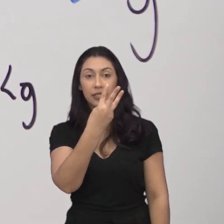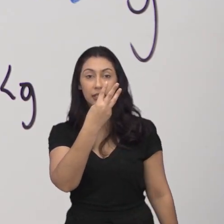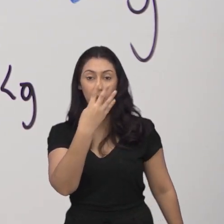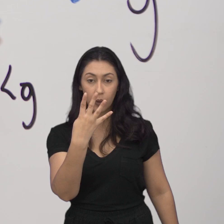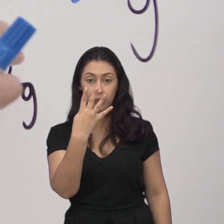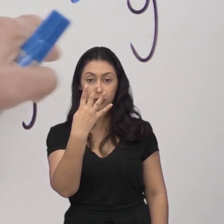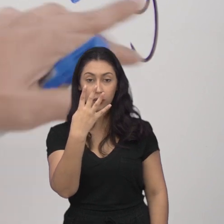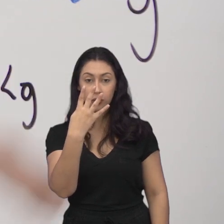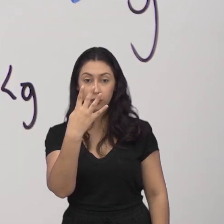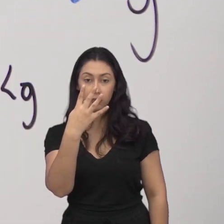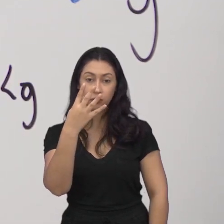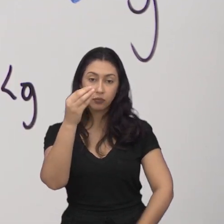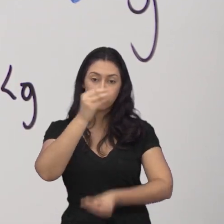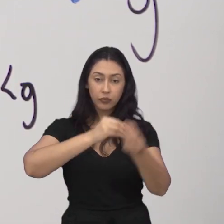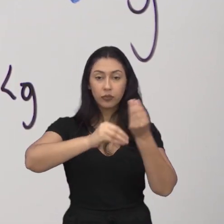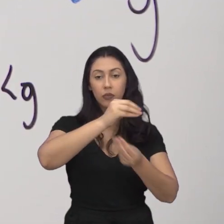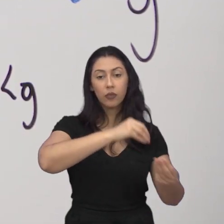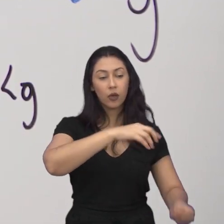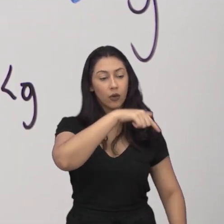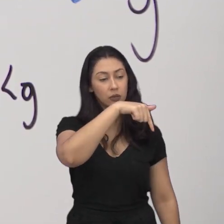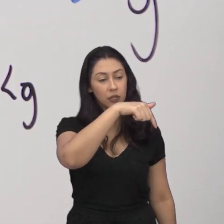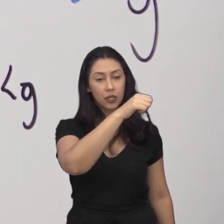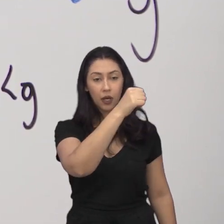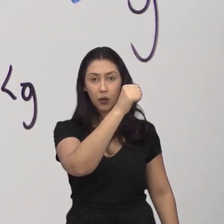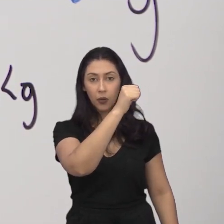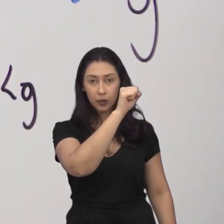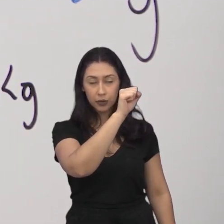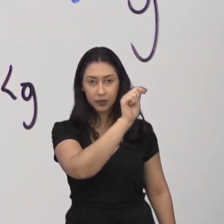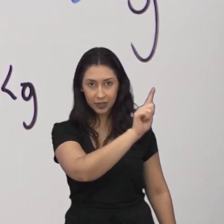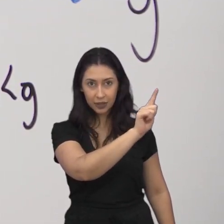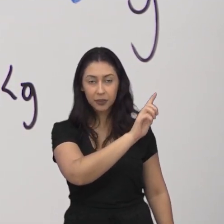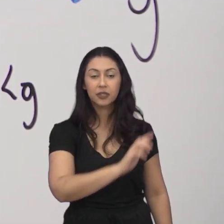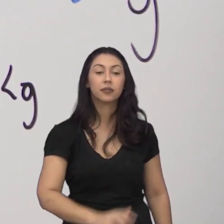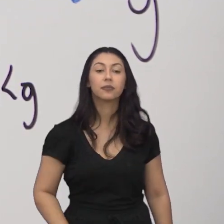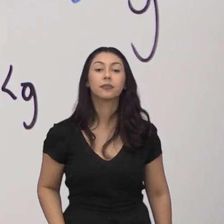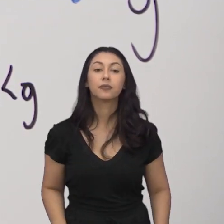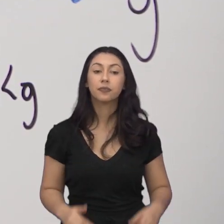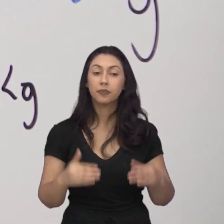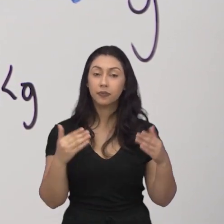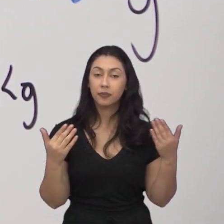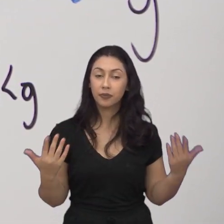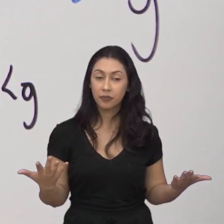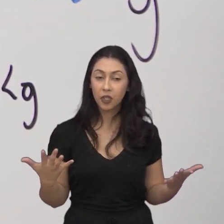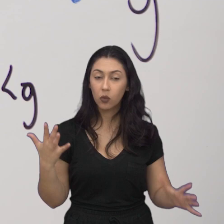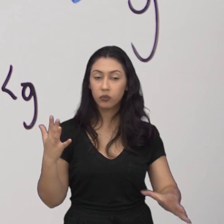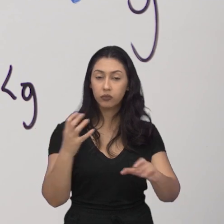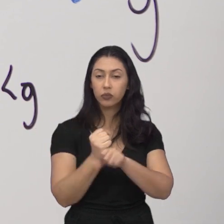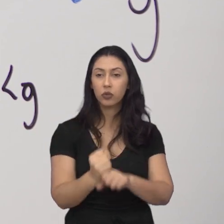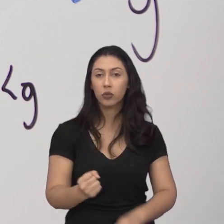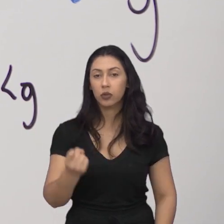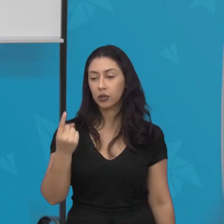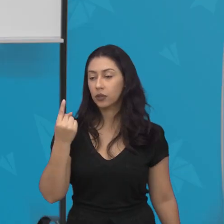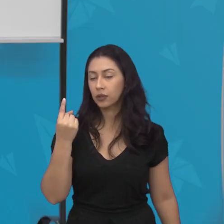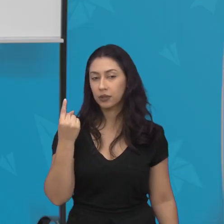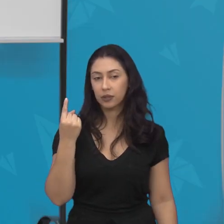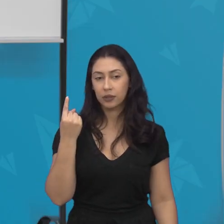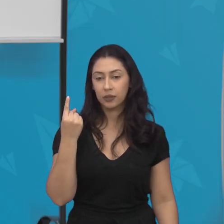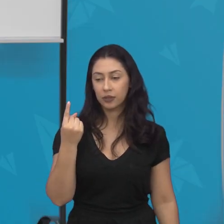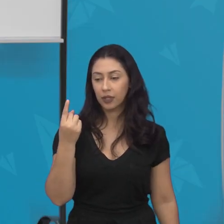34 vai reagir com 1 vezes 78 gramas. Tudo bem? Então aqui a gente tem 4 vezes 34, a gente vai ter